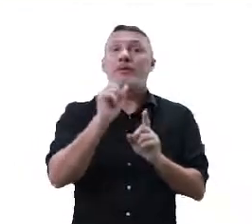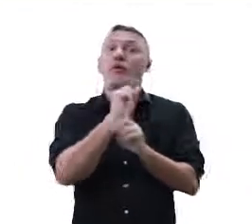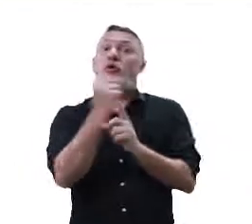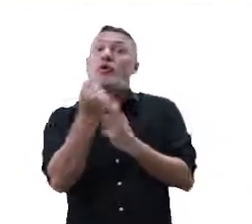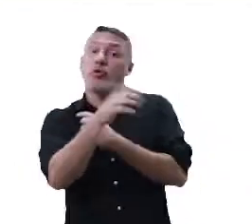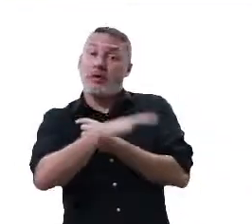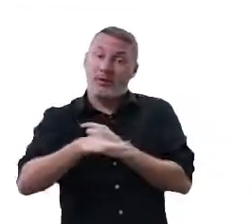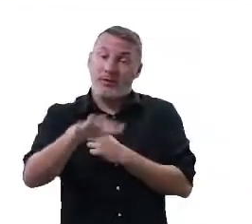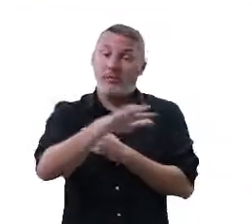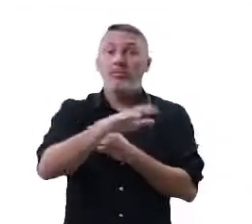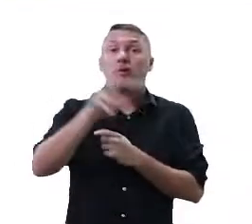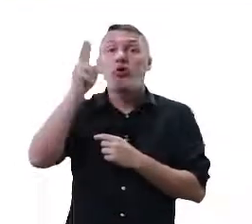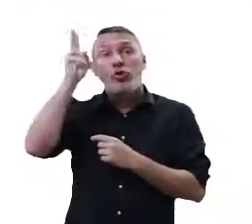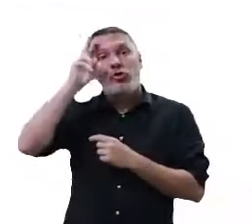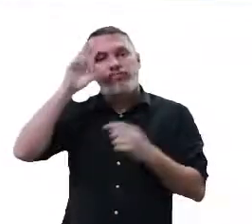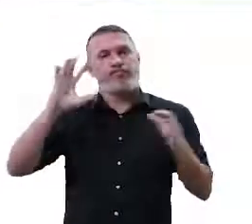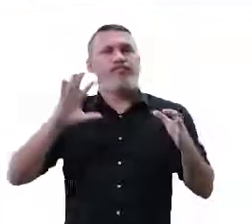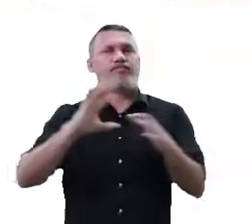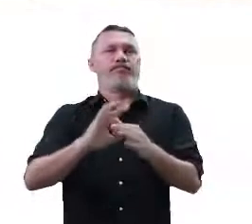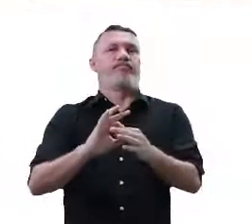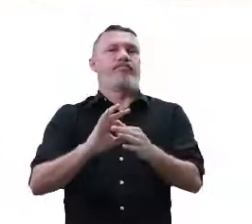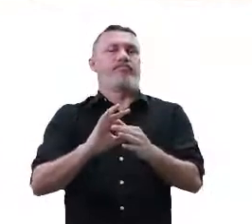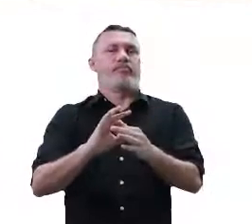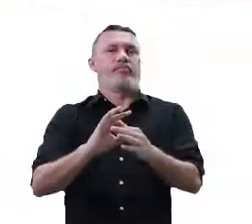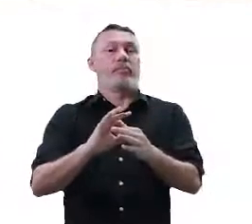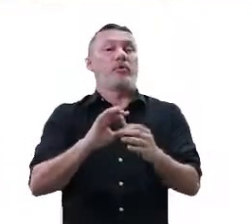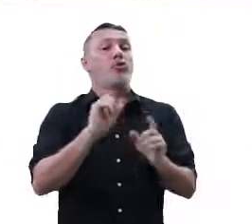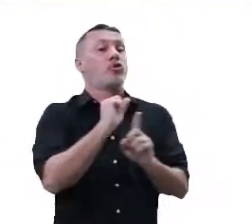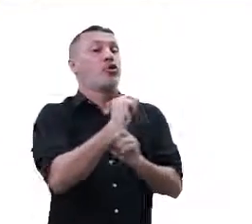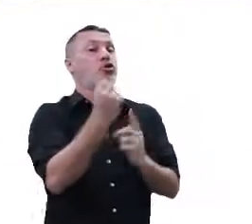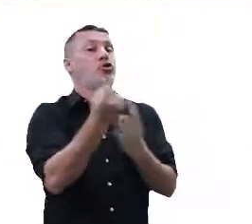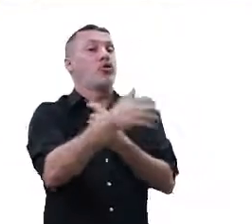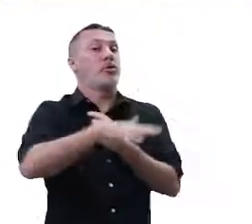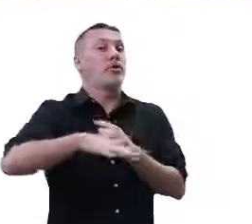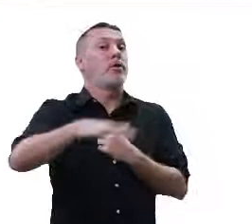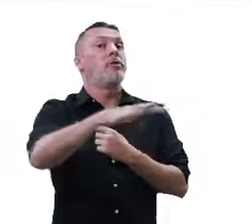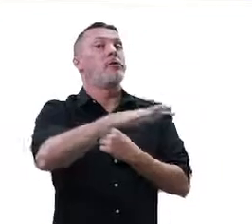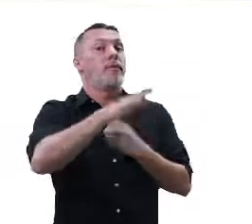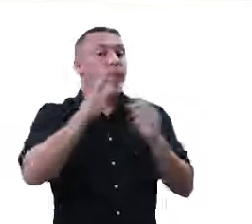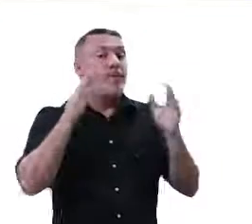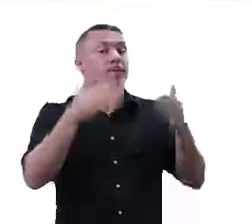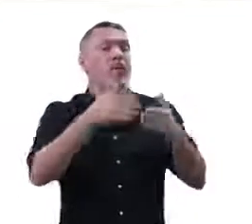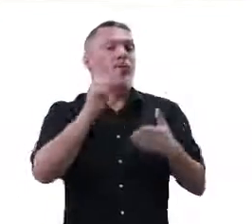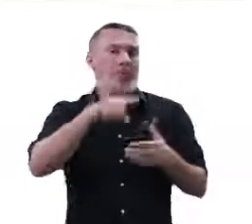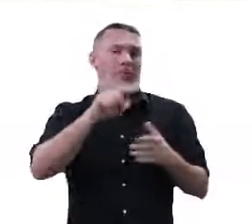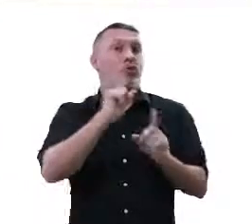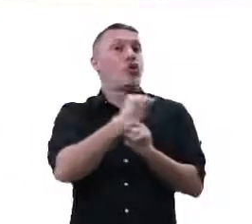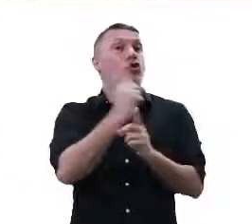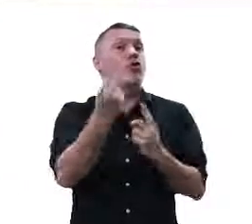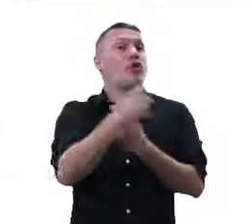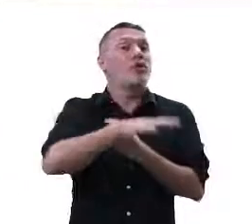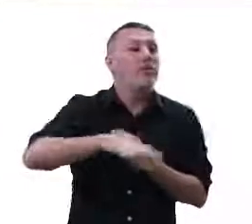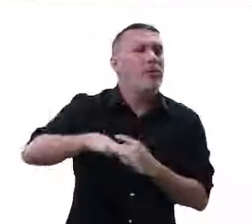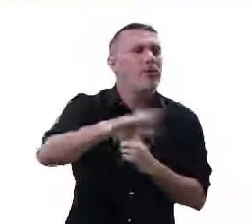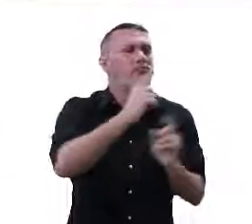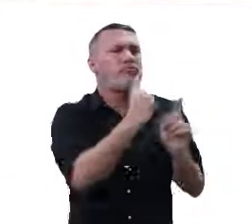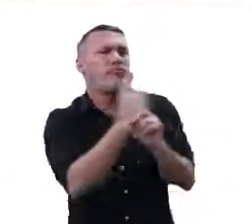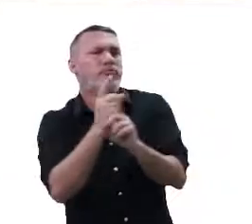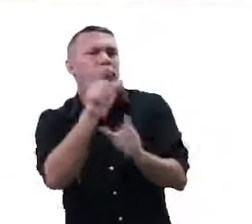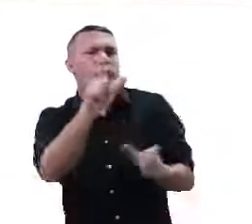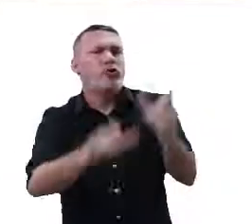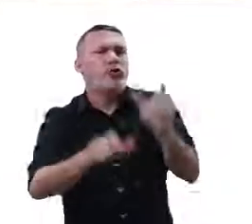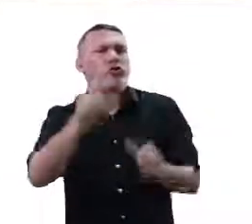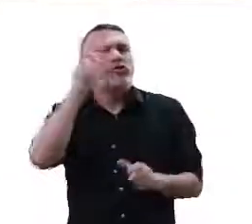história caminham juntas, porque afinal de contas, a preocupação da sociologia, embora seja a sociedade, ela localiza o